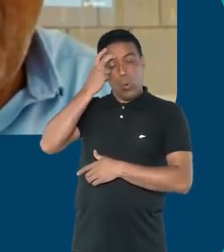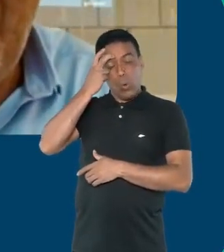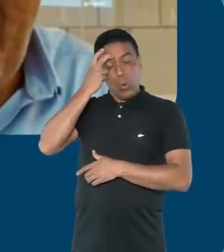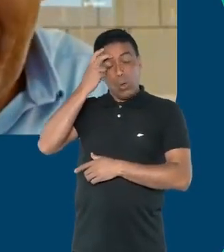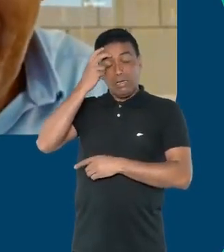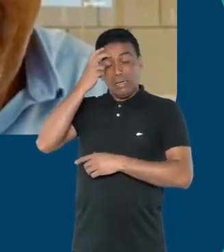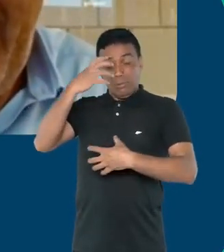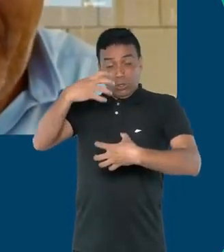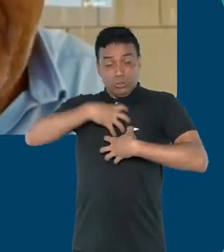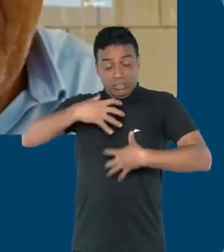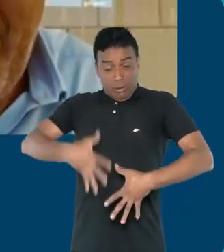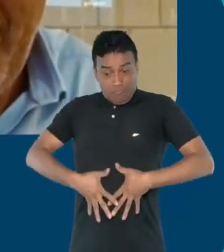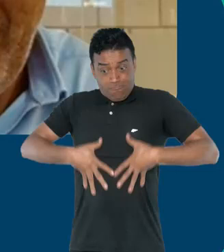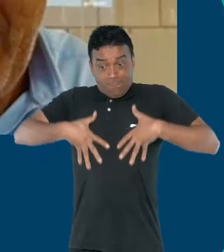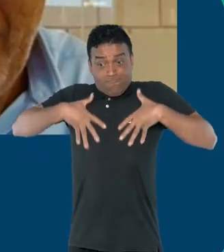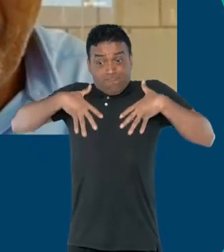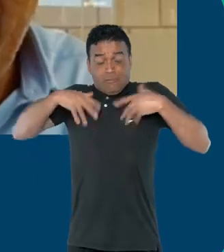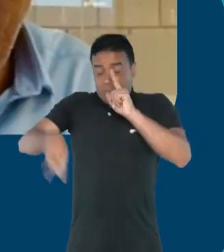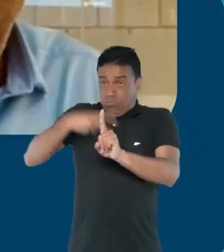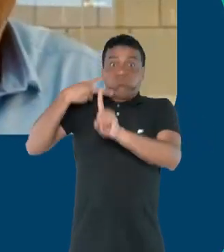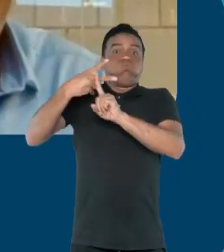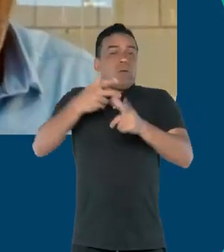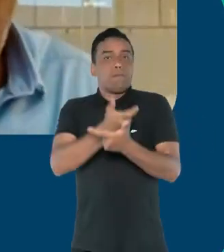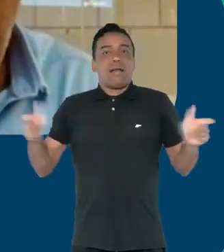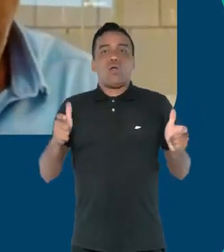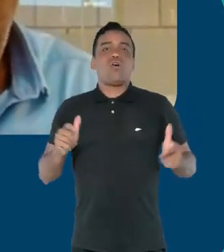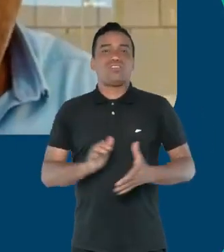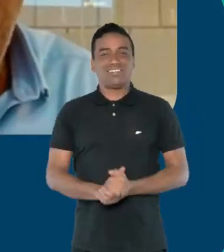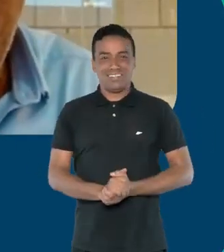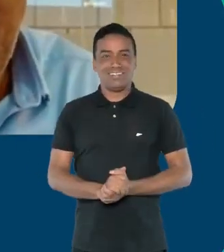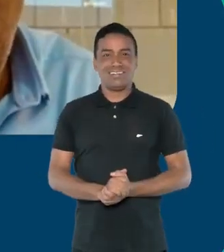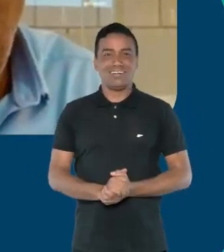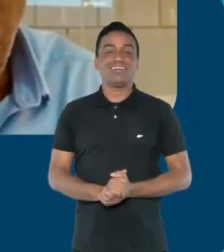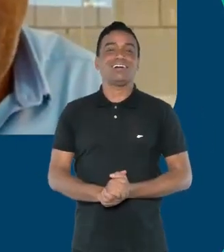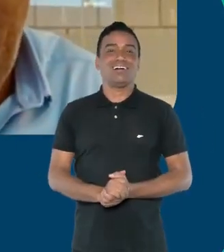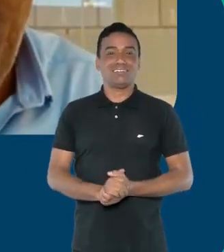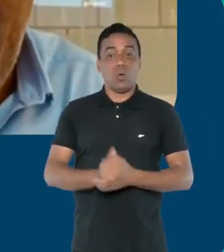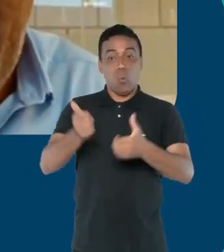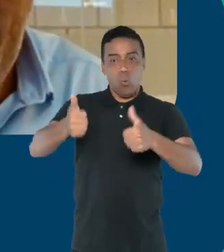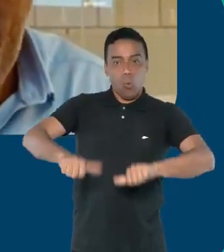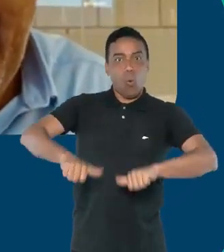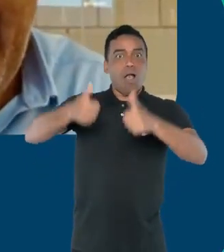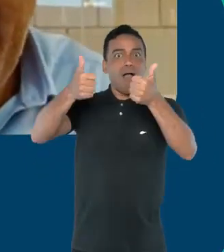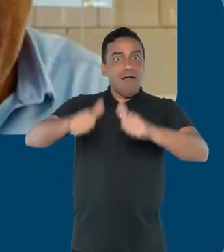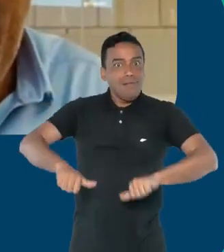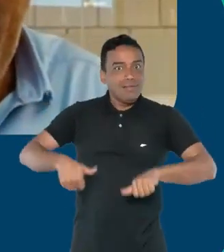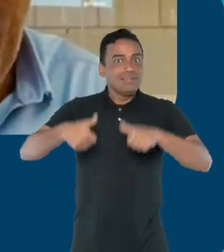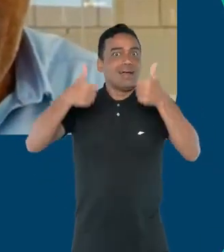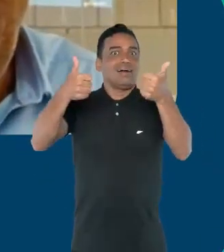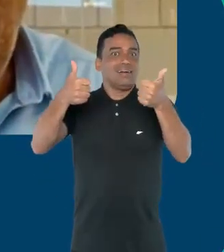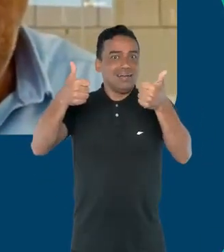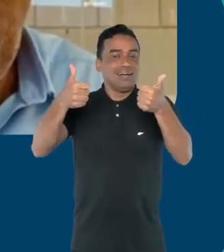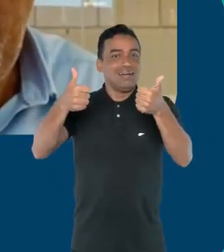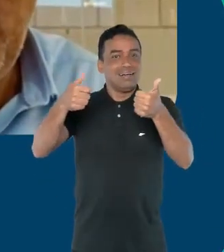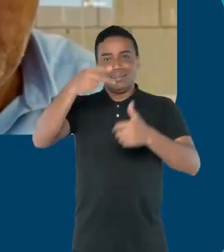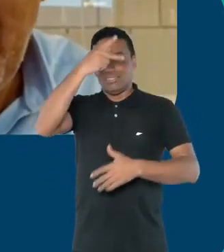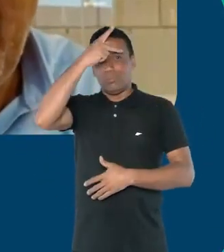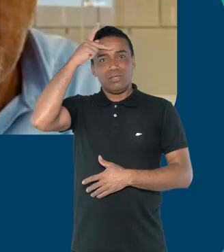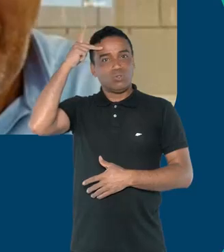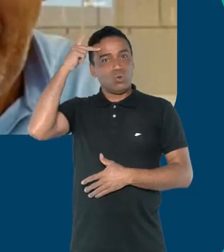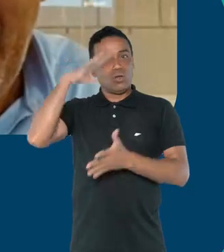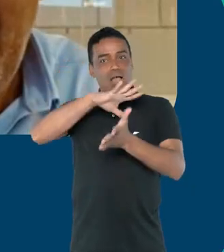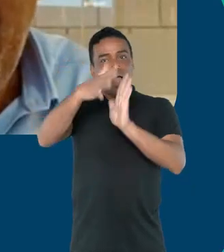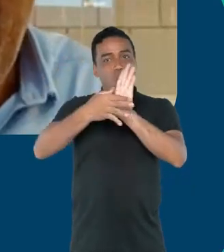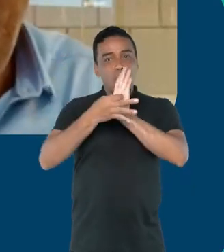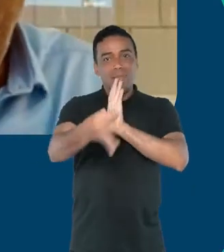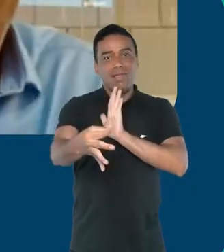prazer dobra, é maior, né? Então, a qualificação, né, ali do emissor